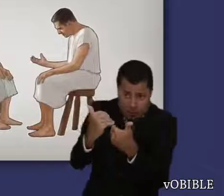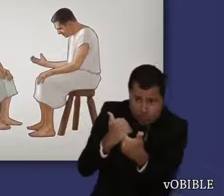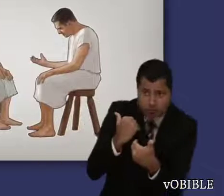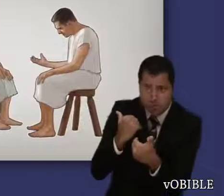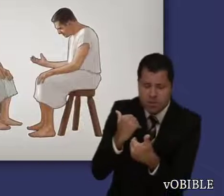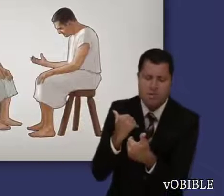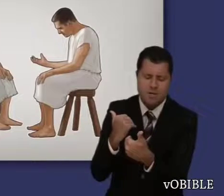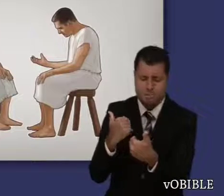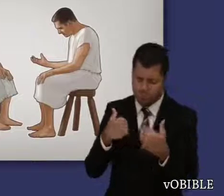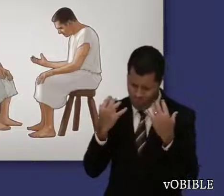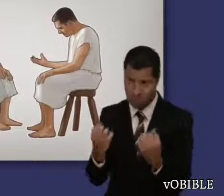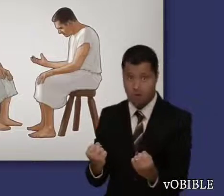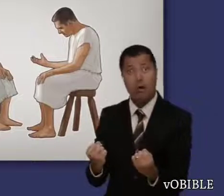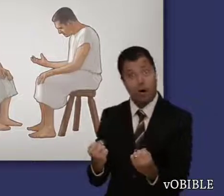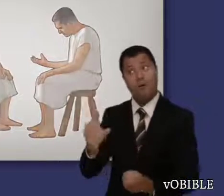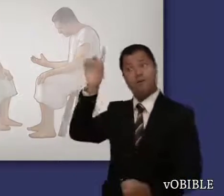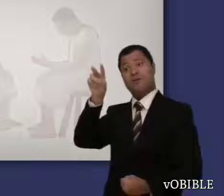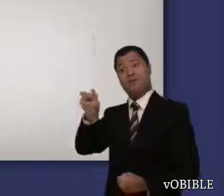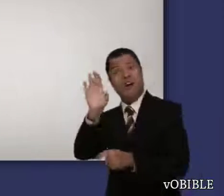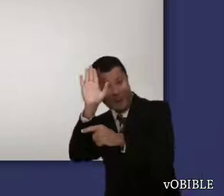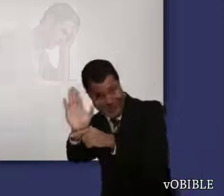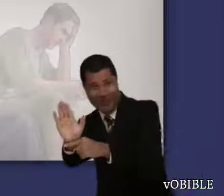perdão e para de fazer o que é errado.